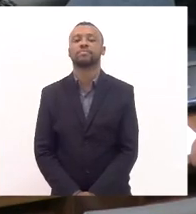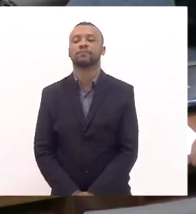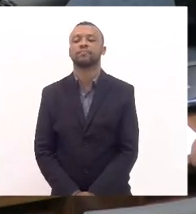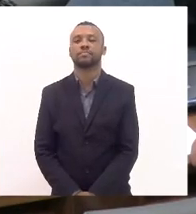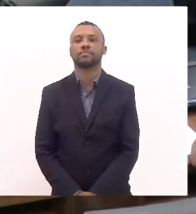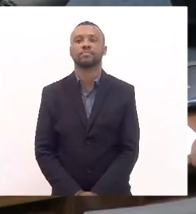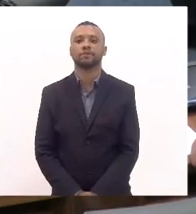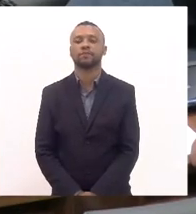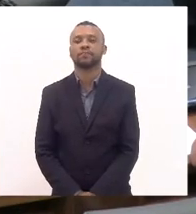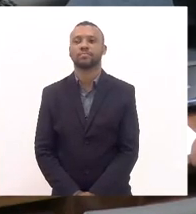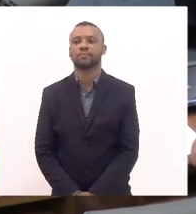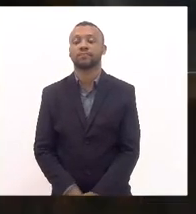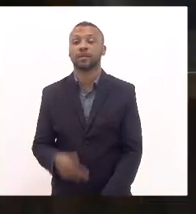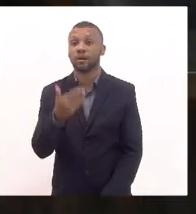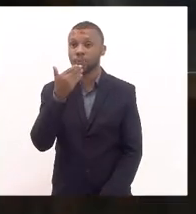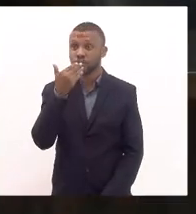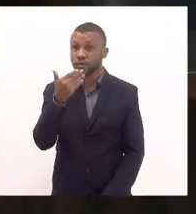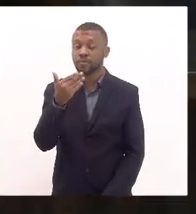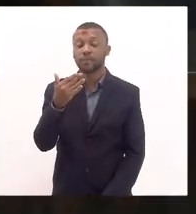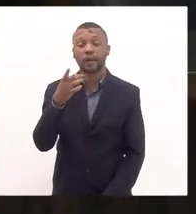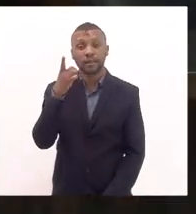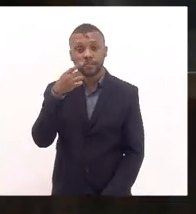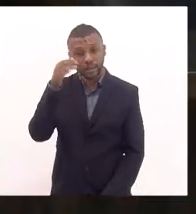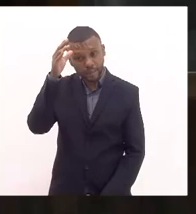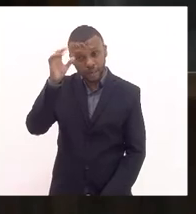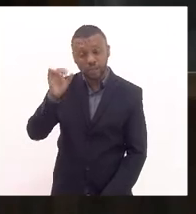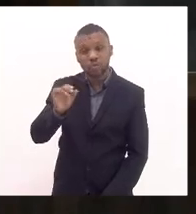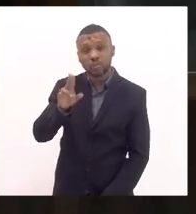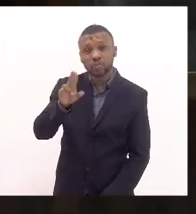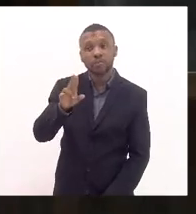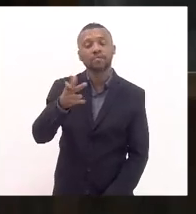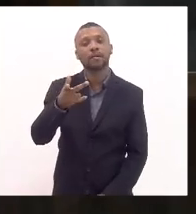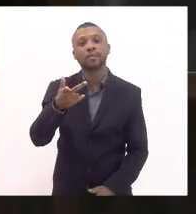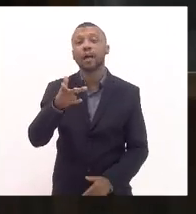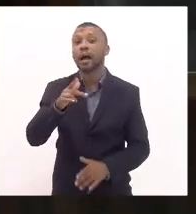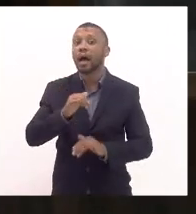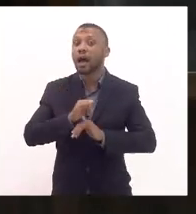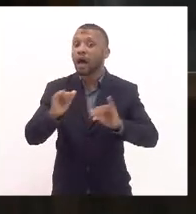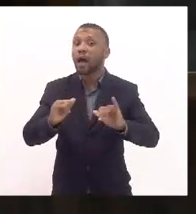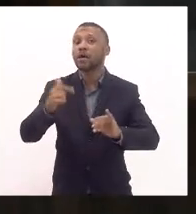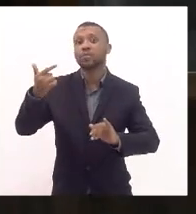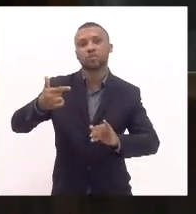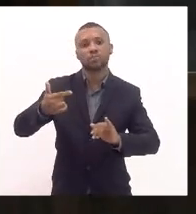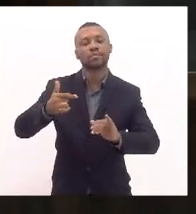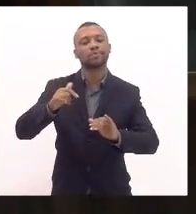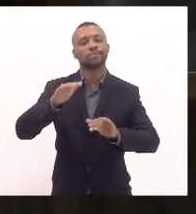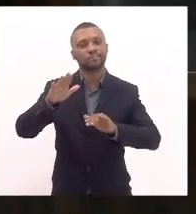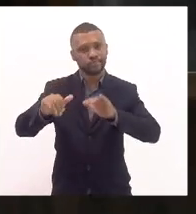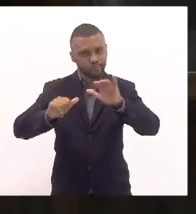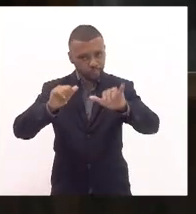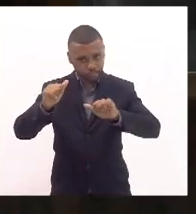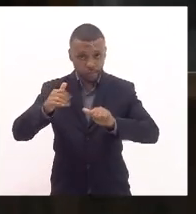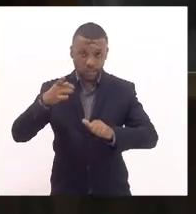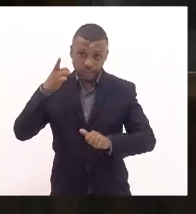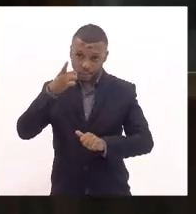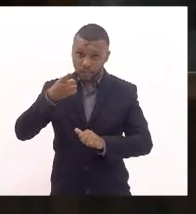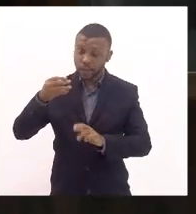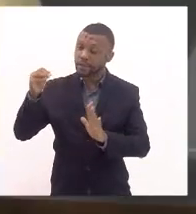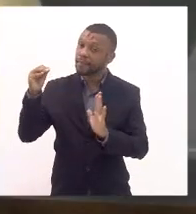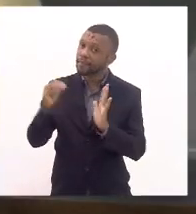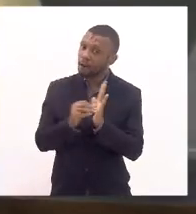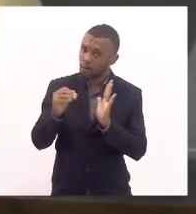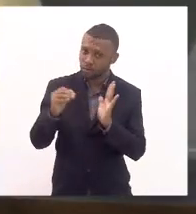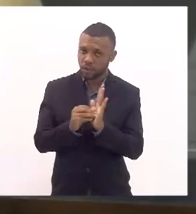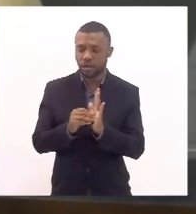É solicito a nobre deputada a tia Ju que faça a segunda chamada dos Senhores deputados ausentes